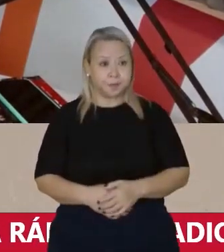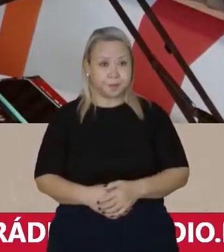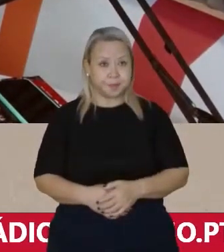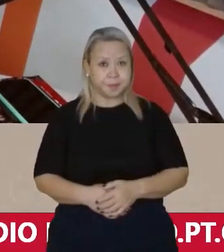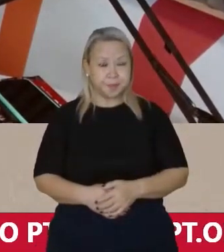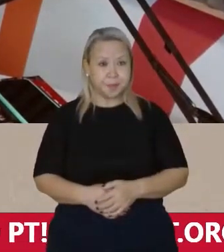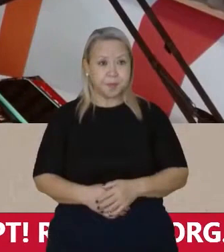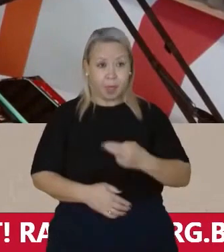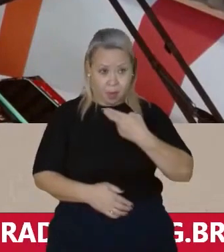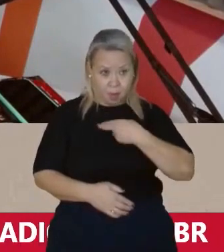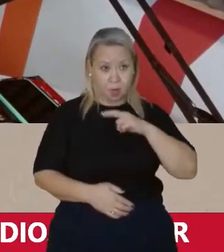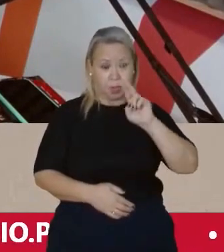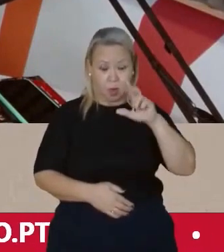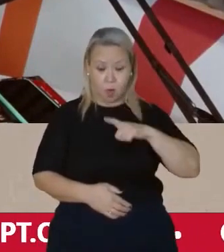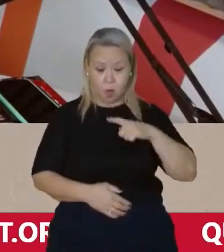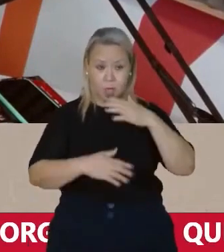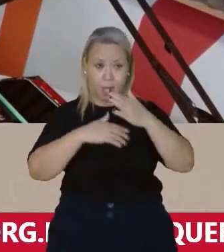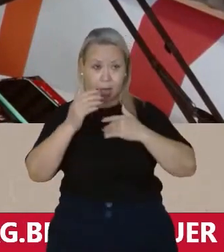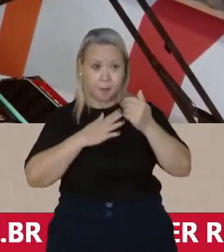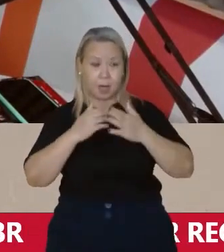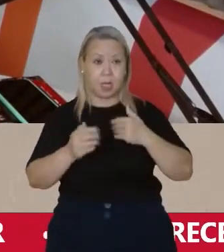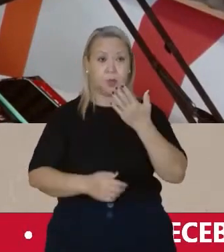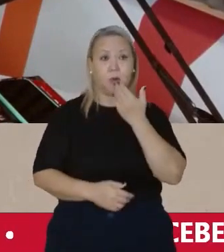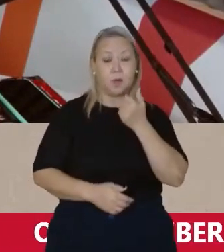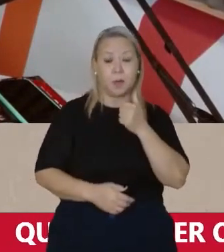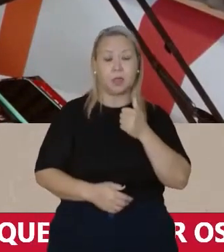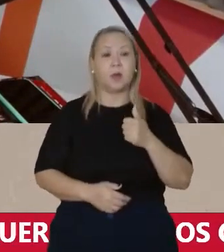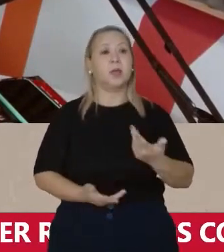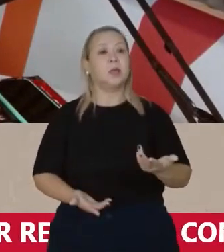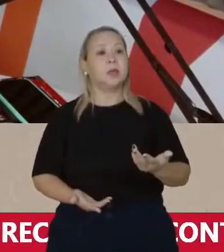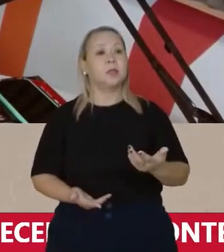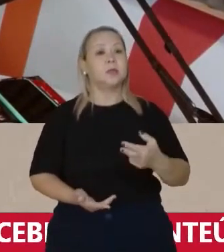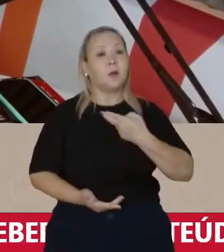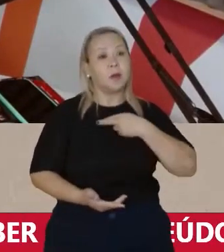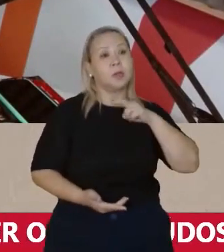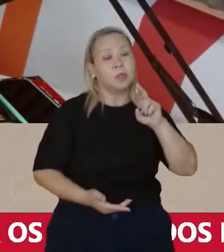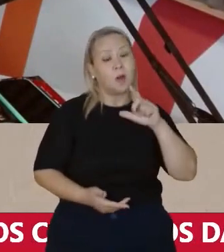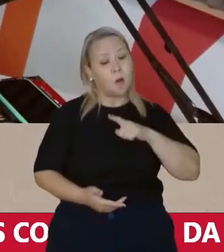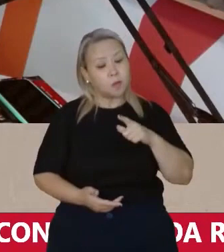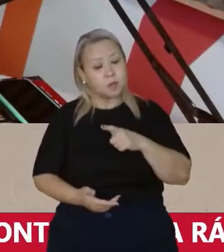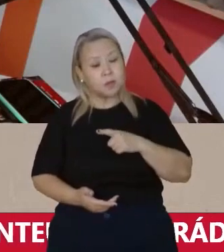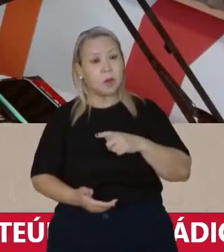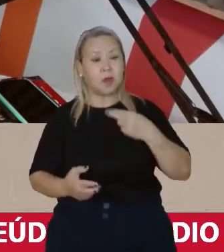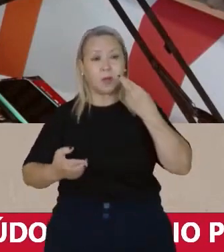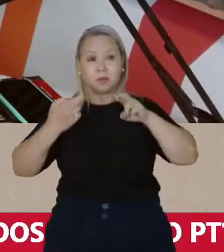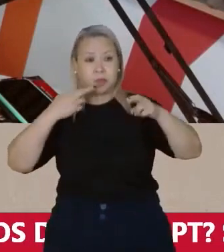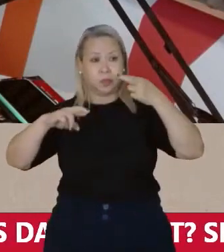O terreiro tem a prática do alimento. O terreiro é uma das religiões que é